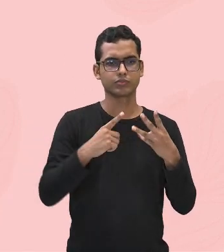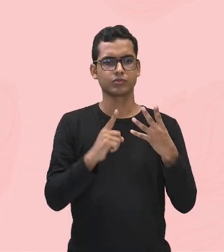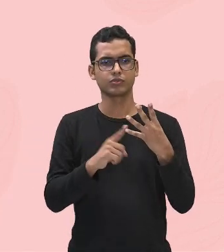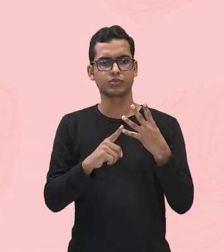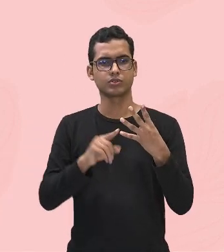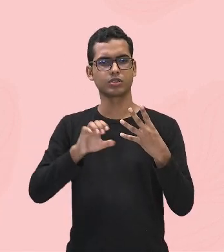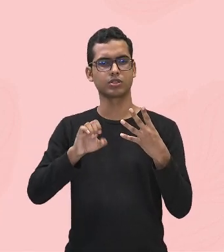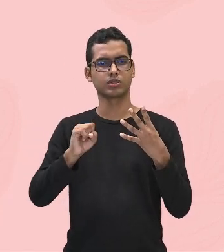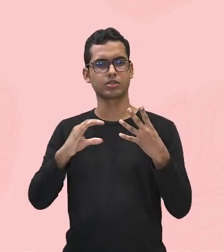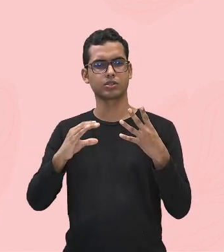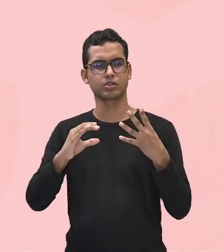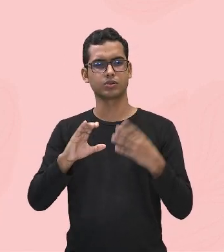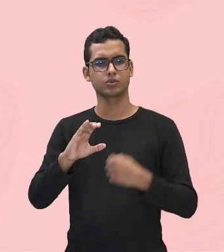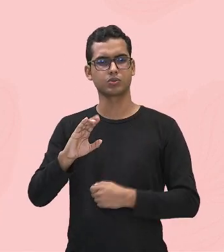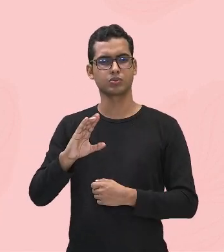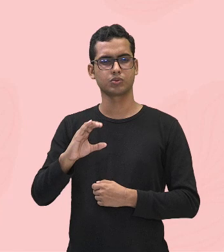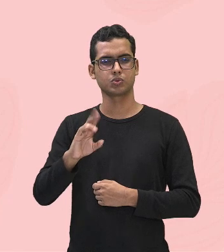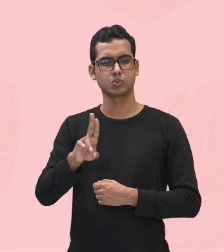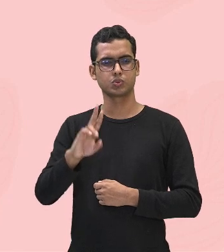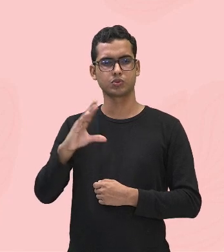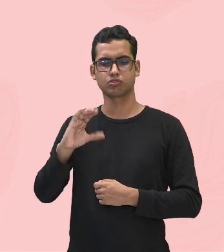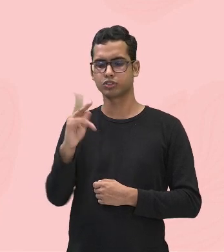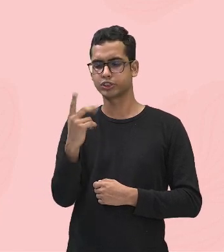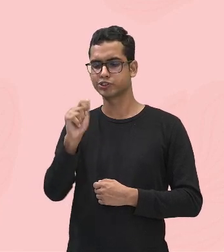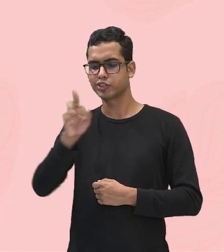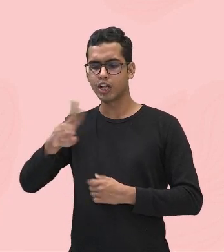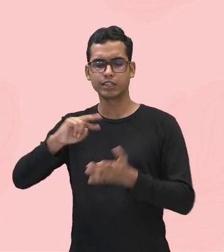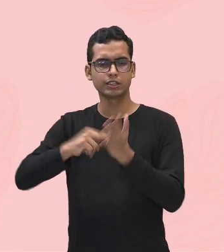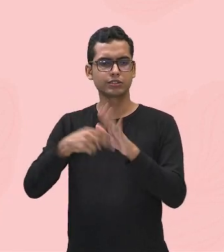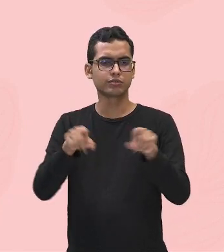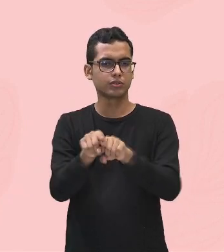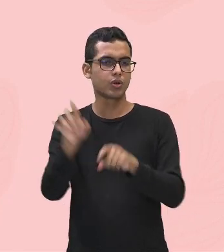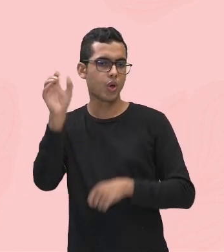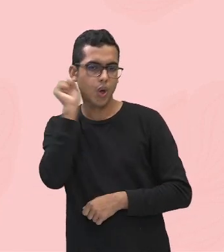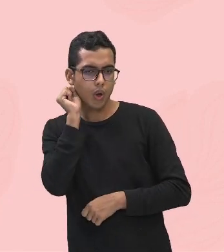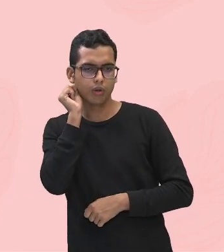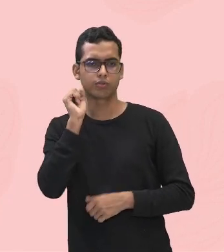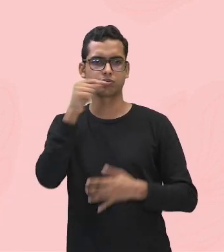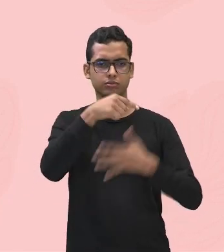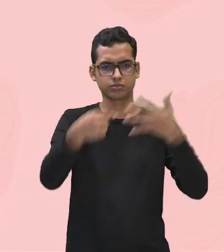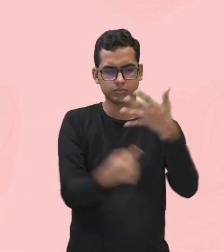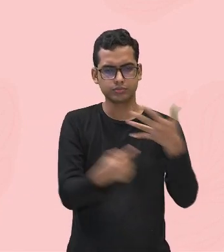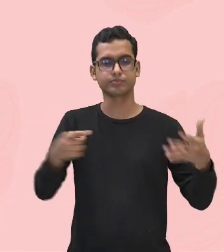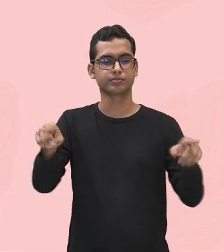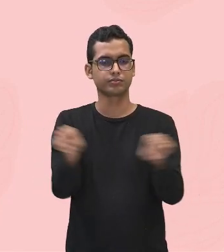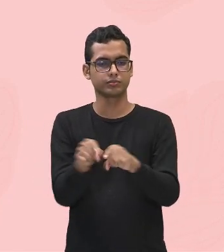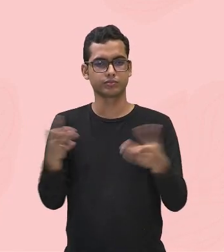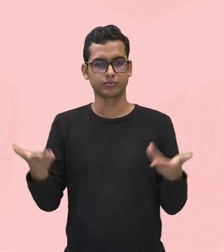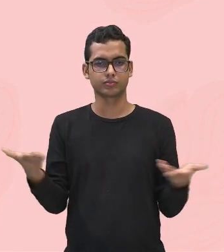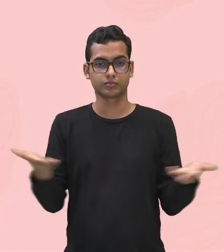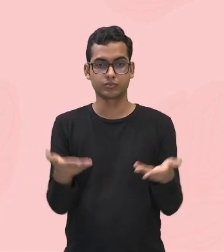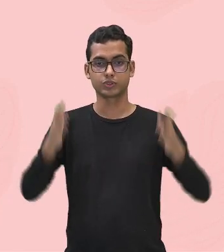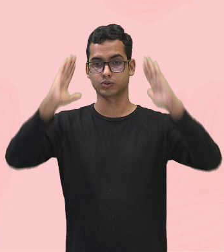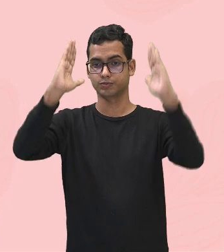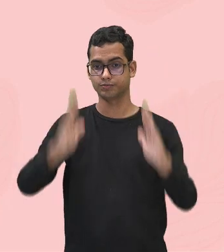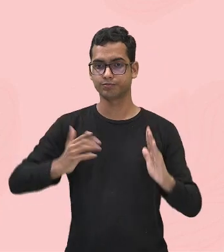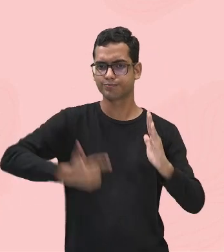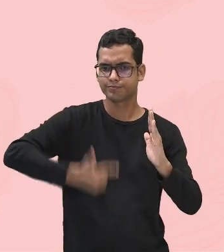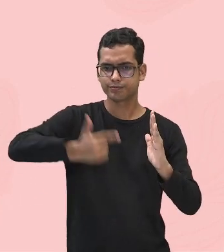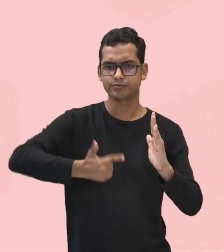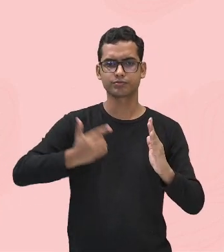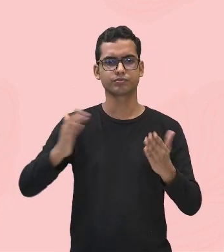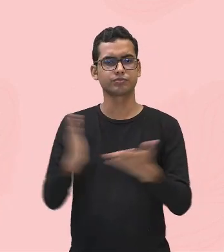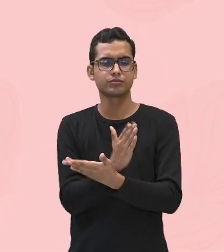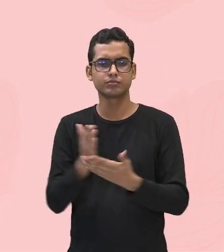hablar, falar, trabalhar, viajar. Na segunda conjugação, alguns